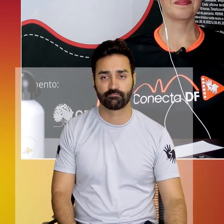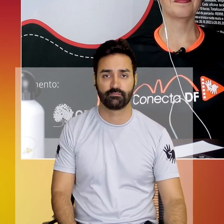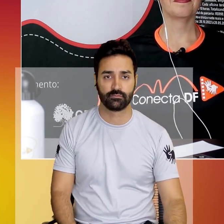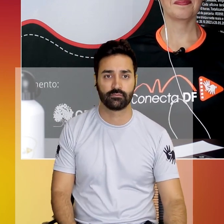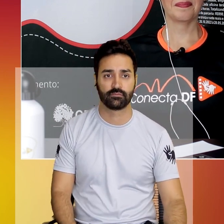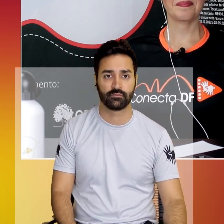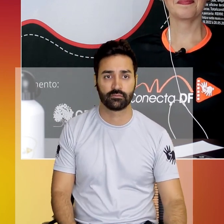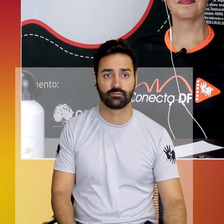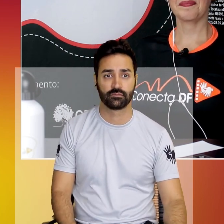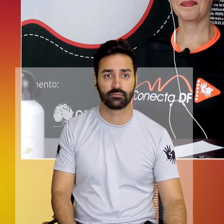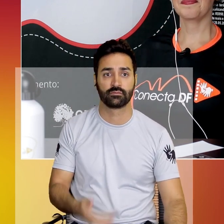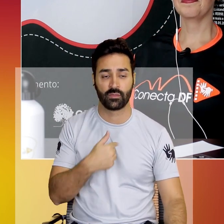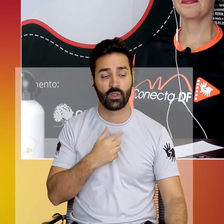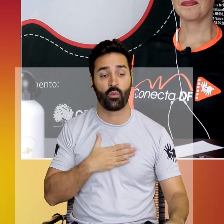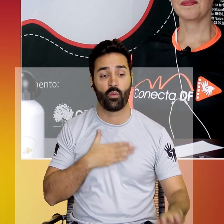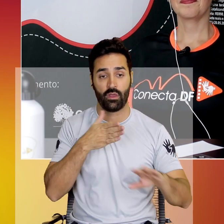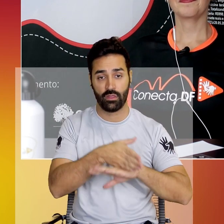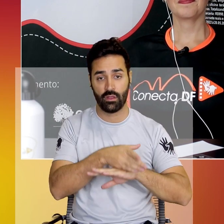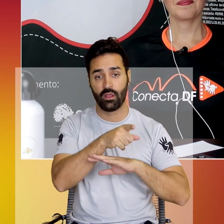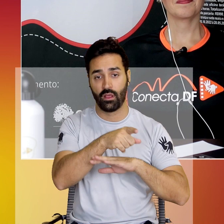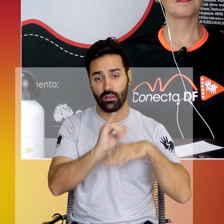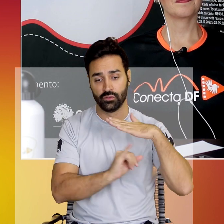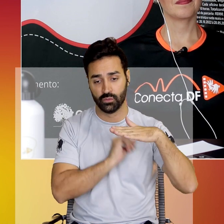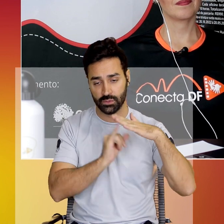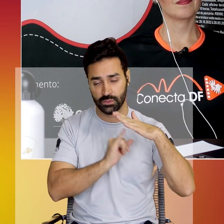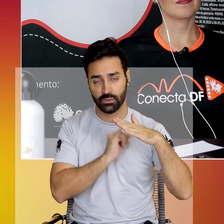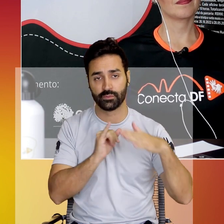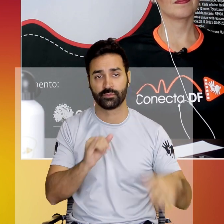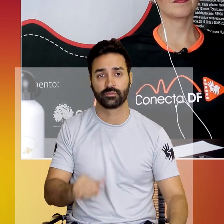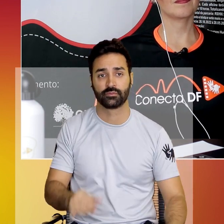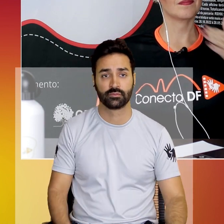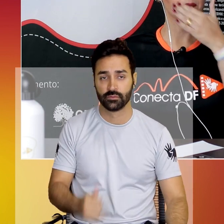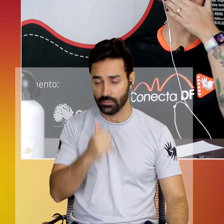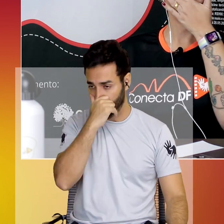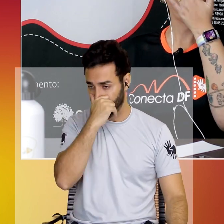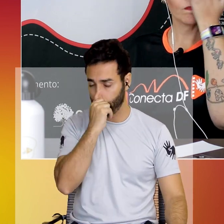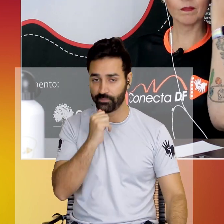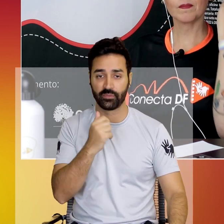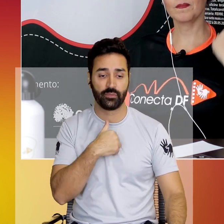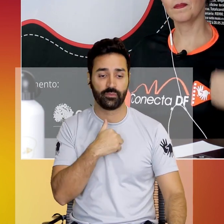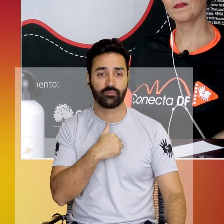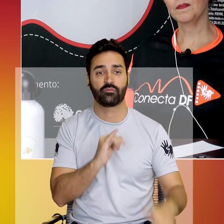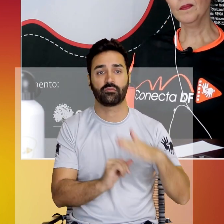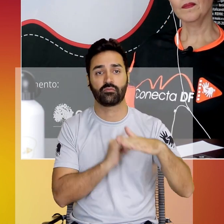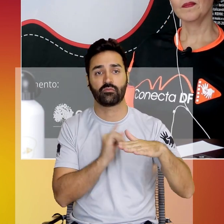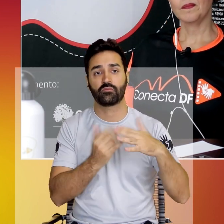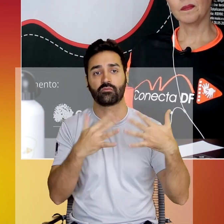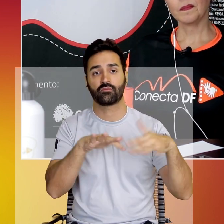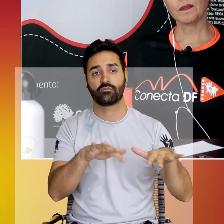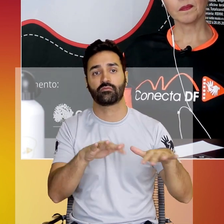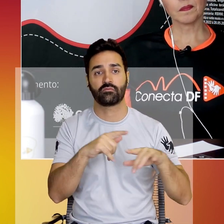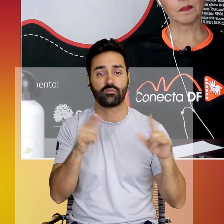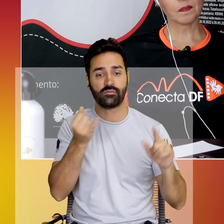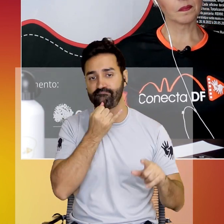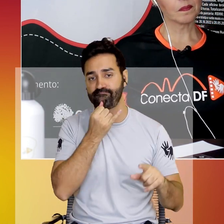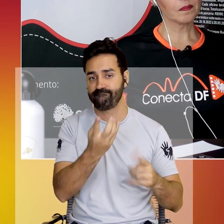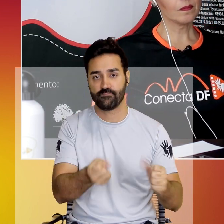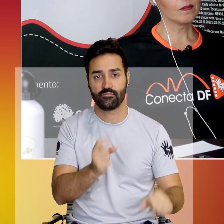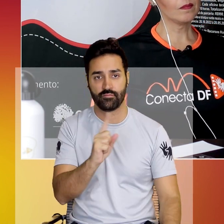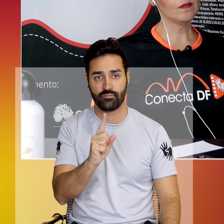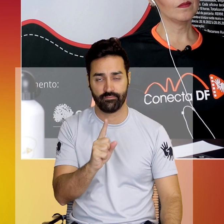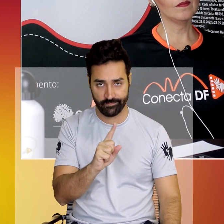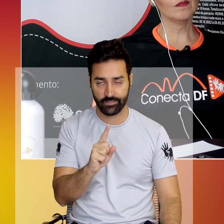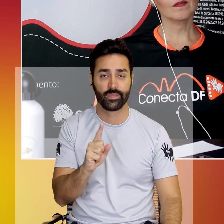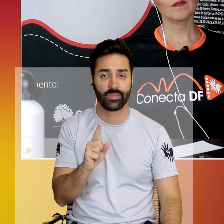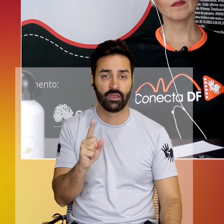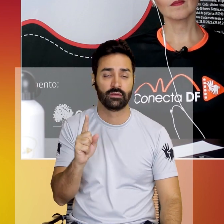entrei nessa instituição fazer o atendimento de inclusão, né? Então, assim, eu fui orientada que